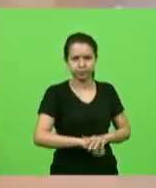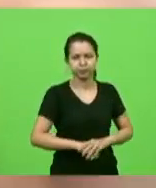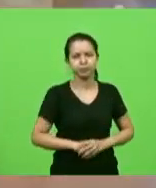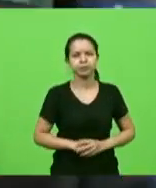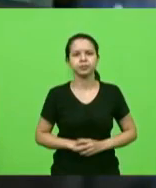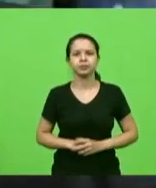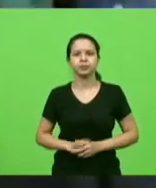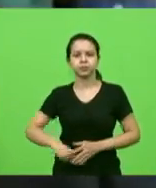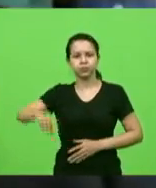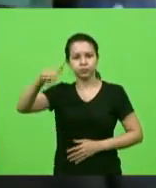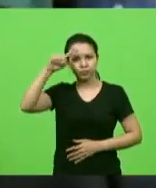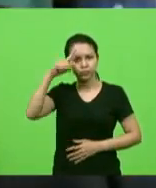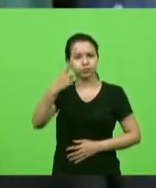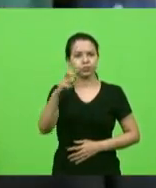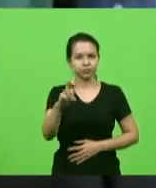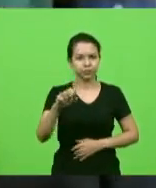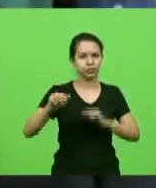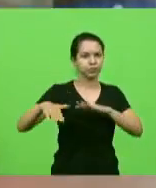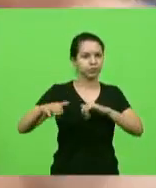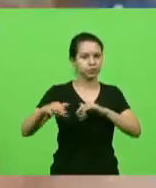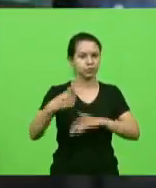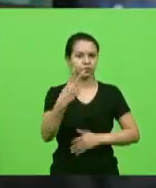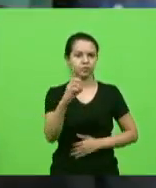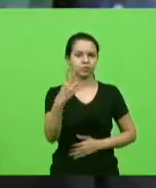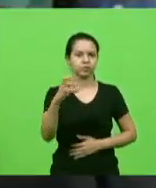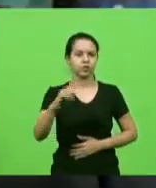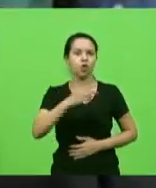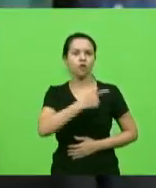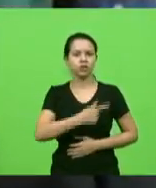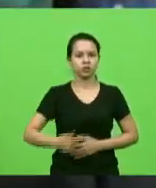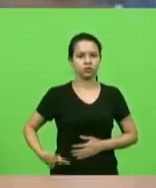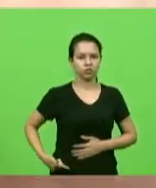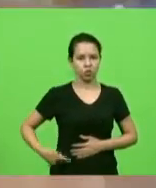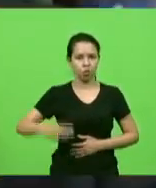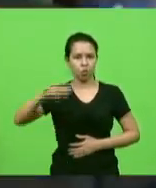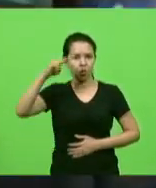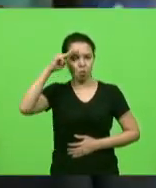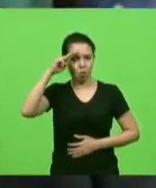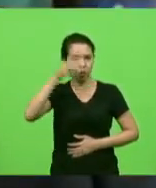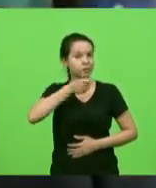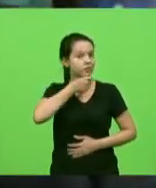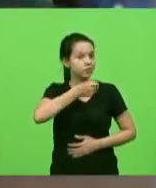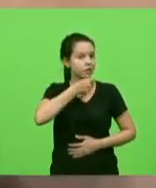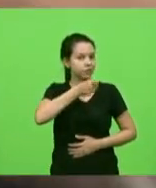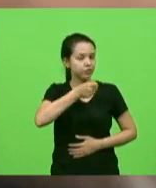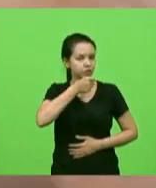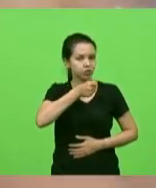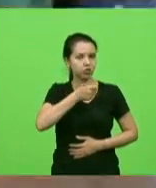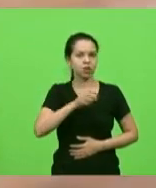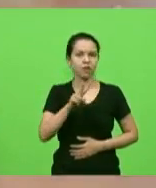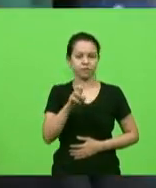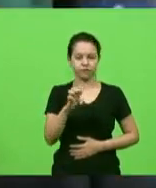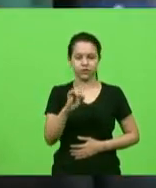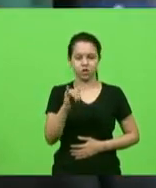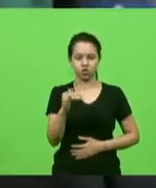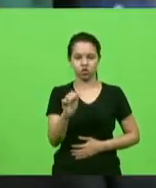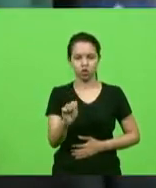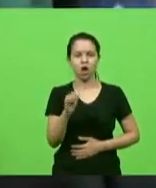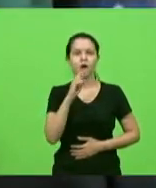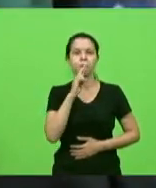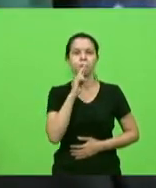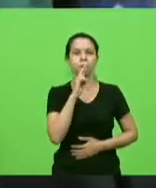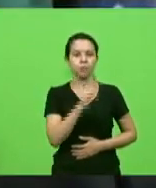do dia quinze de Setembro 2015 o jogo era a boca Rogério da Silva em entrevista à revista Veja ao responder